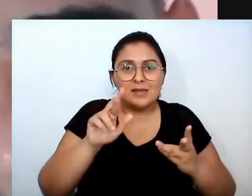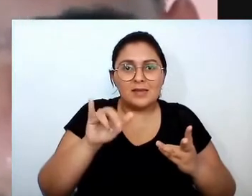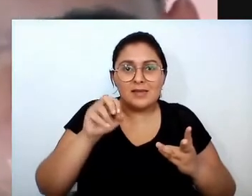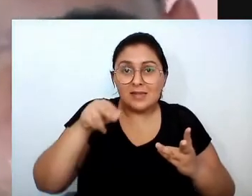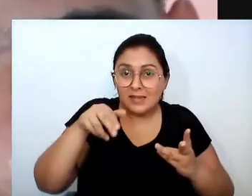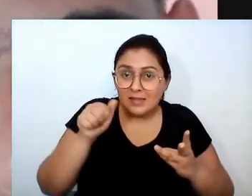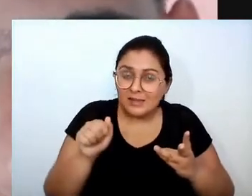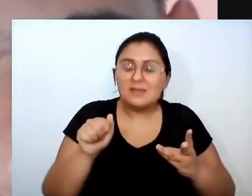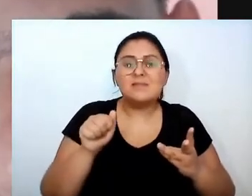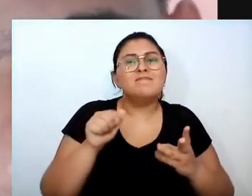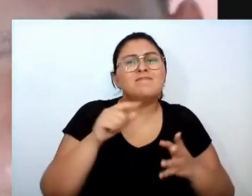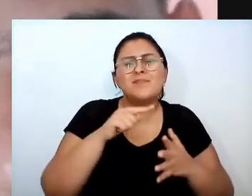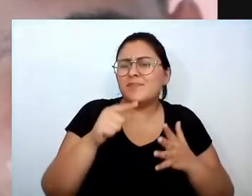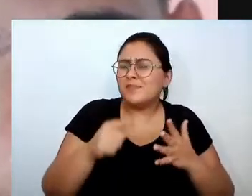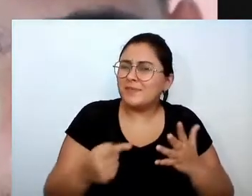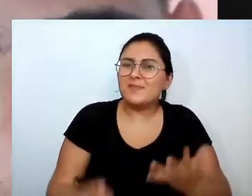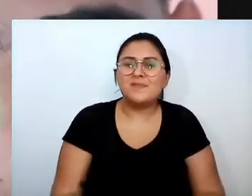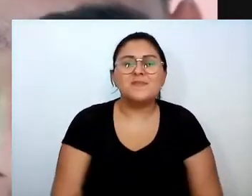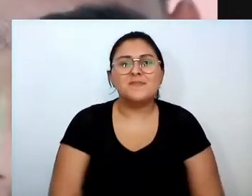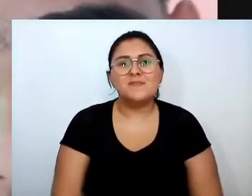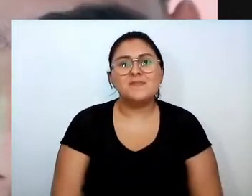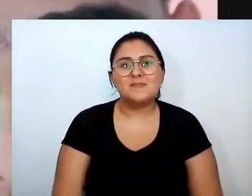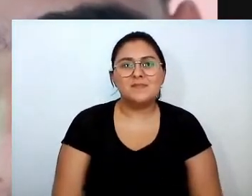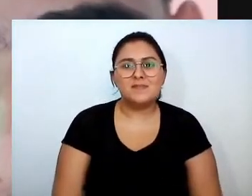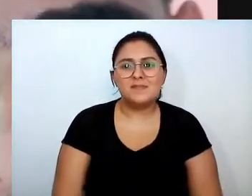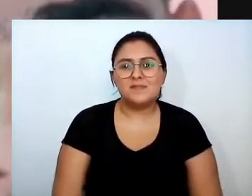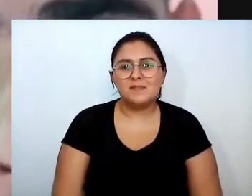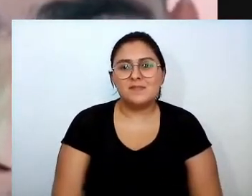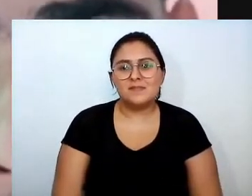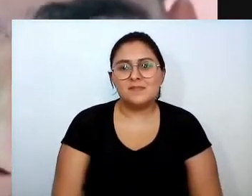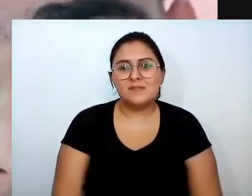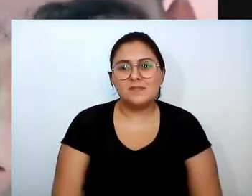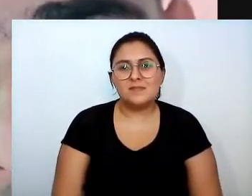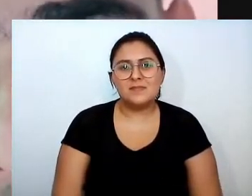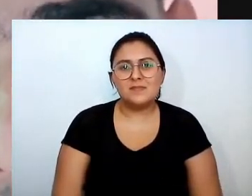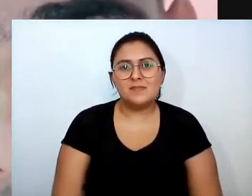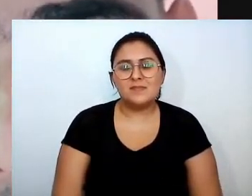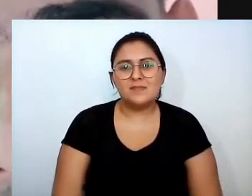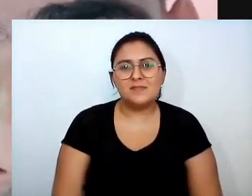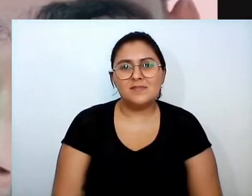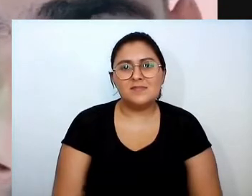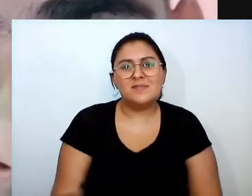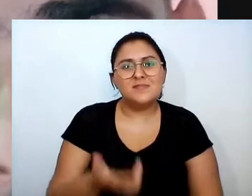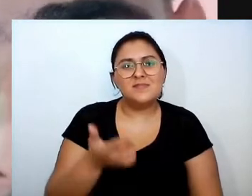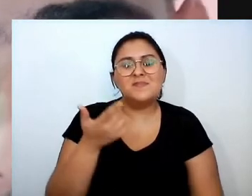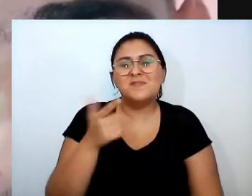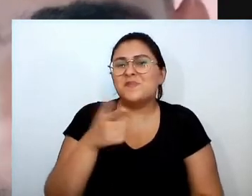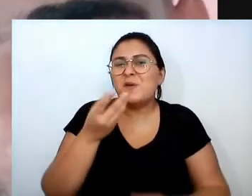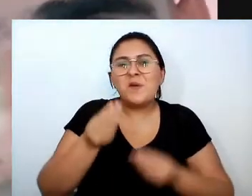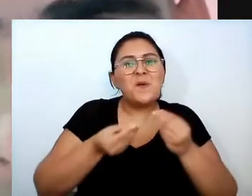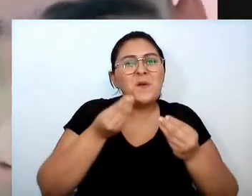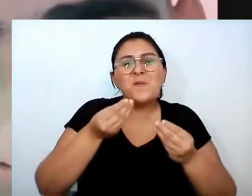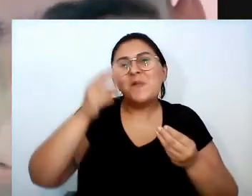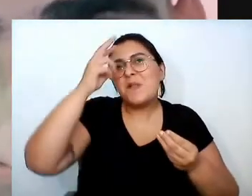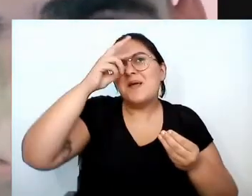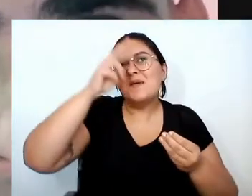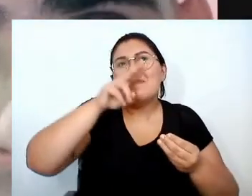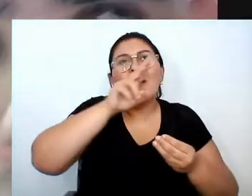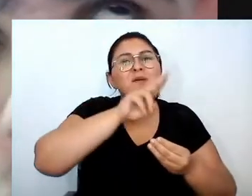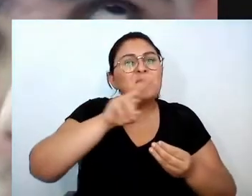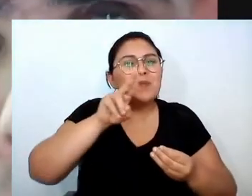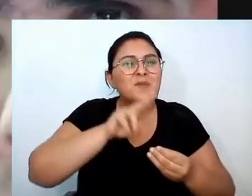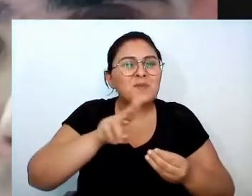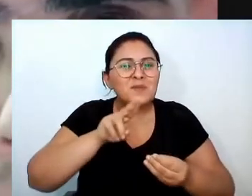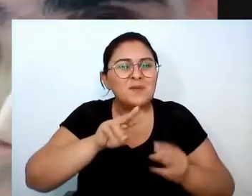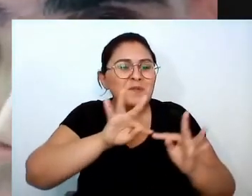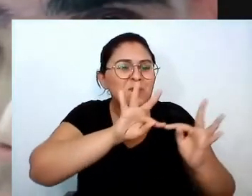professora Catarina, Beth, enfim. Se eu for citar todos os nomes aqui e esquecer, eu vou